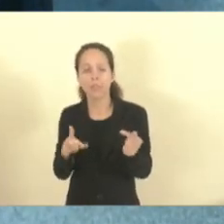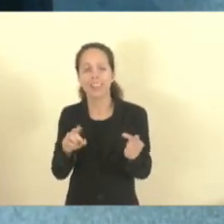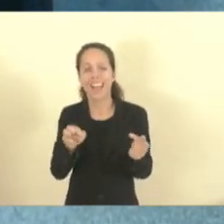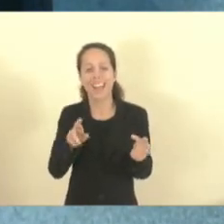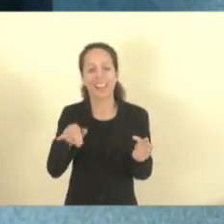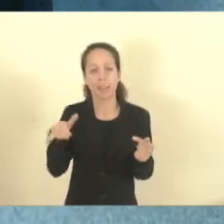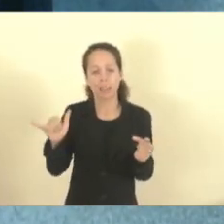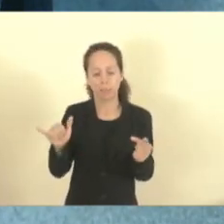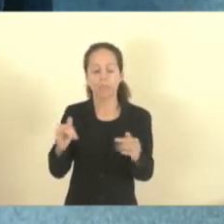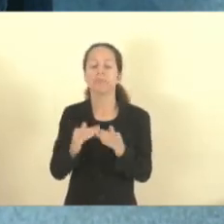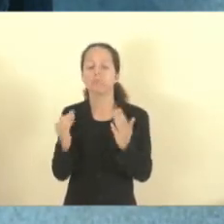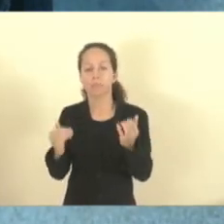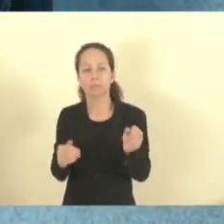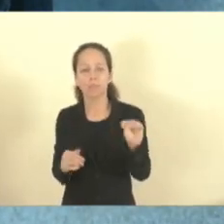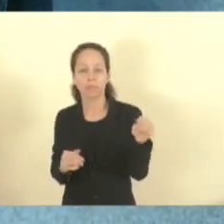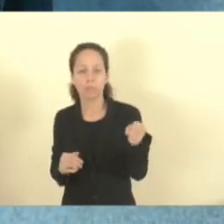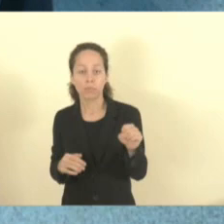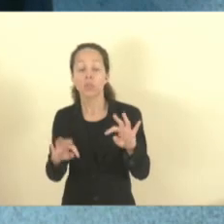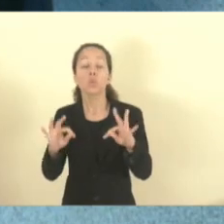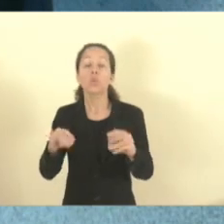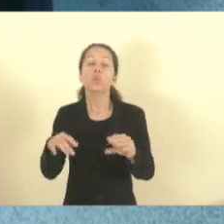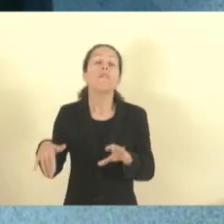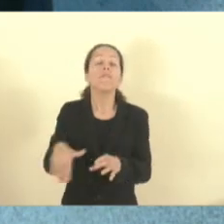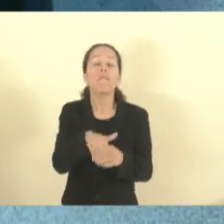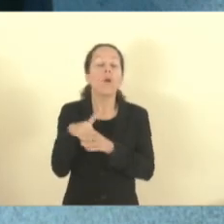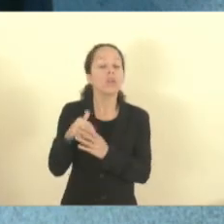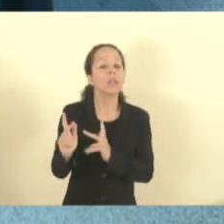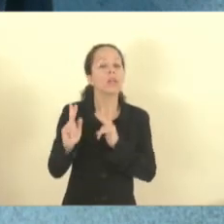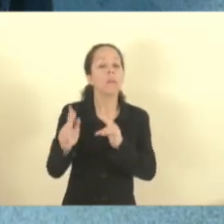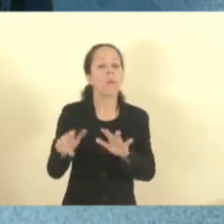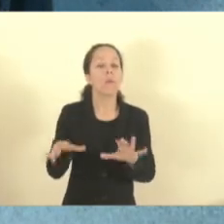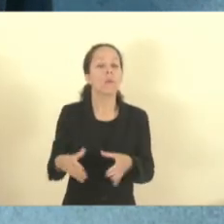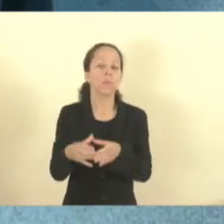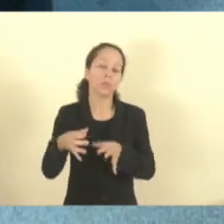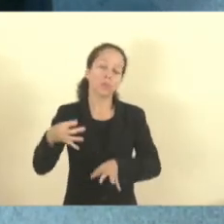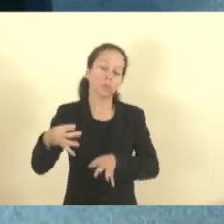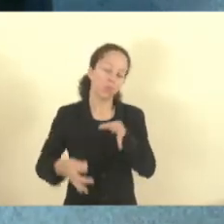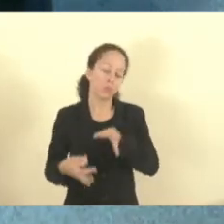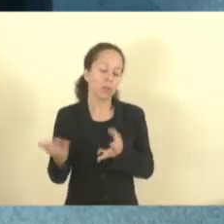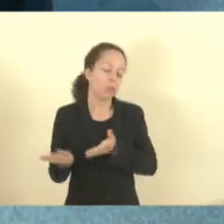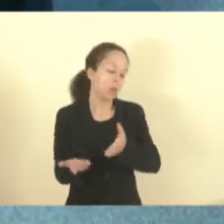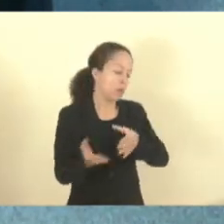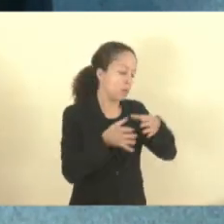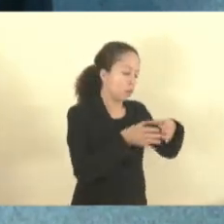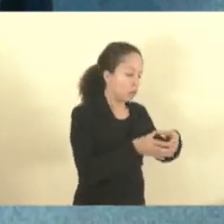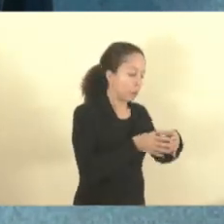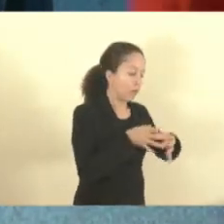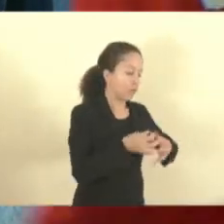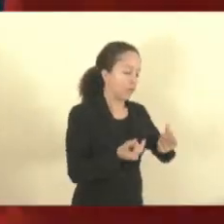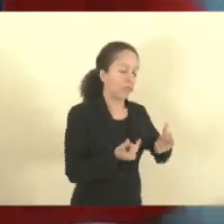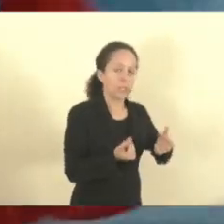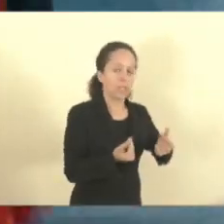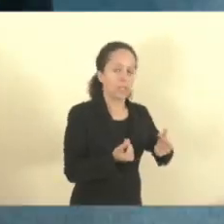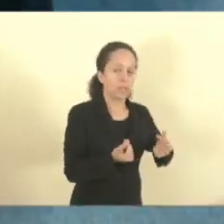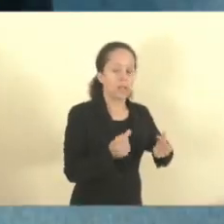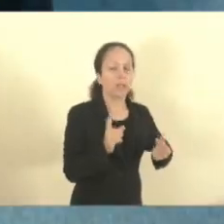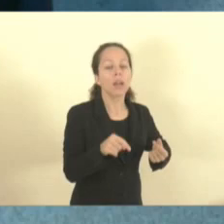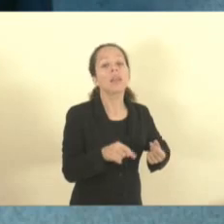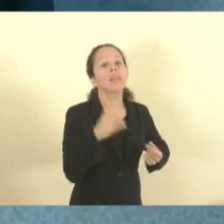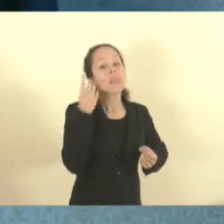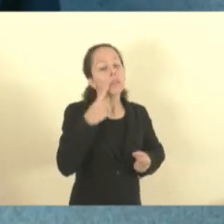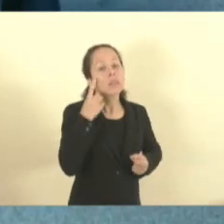Pagung, com relator aprovado à unanimidade na Comissão de Justiça, passo a colher os votos da Comissão de Finanças, eu acompanho meu relatório, deputado João